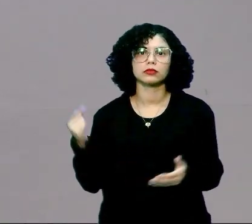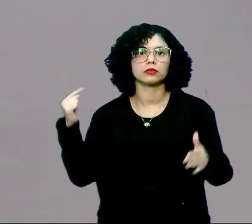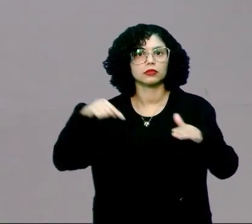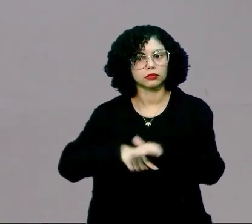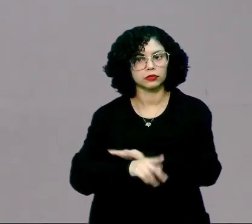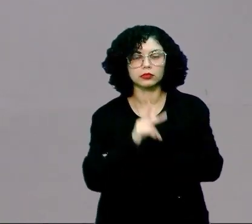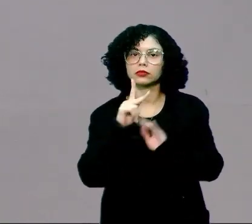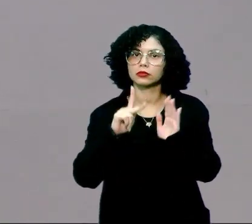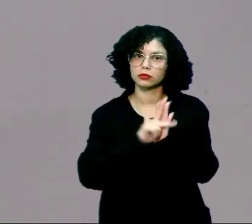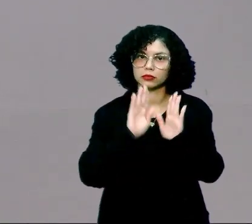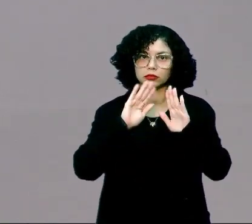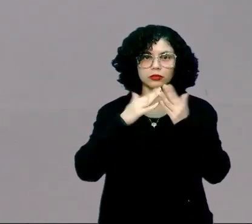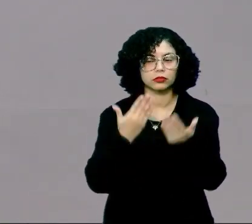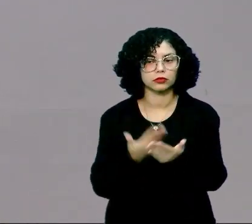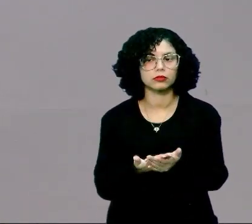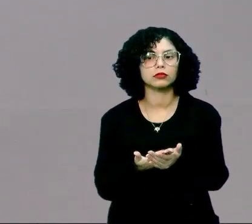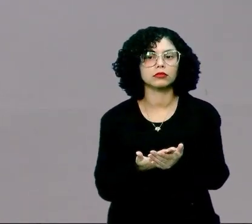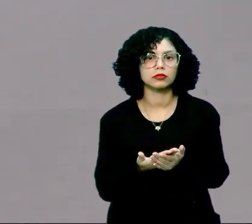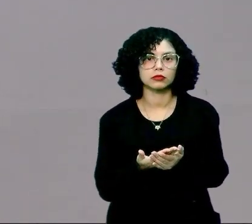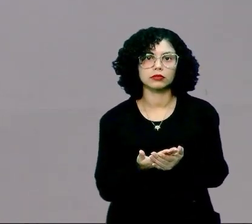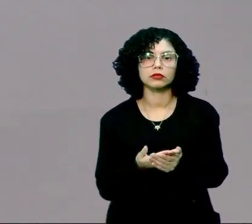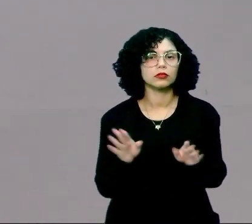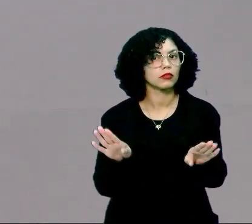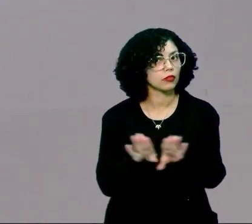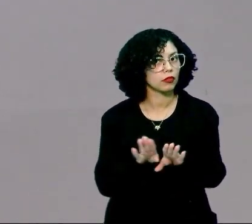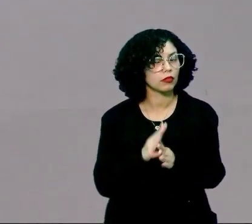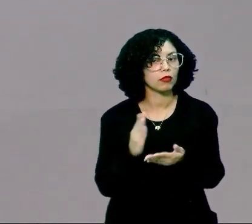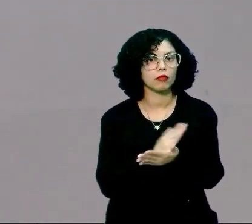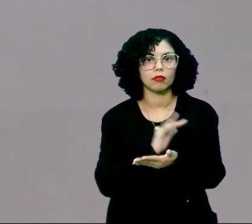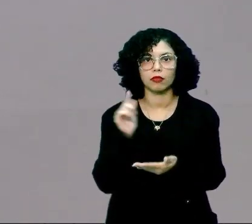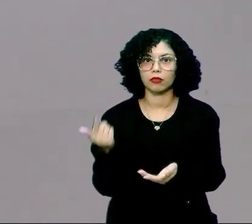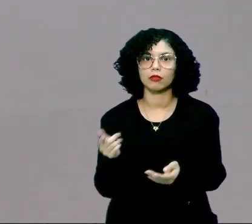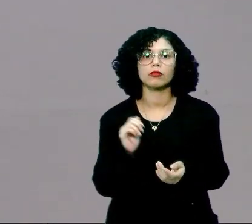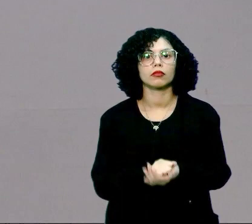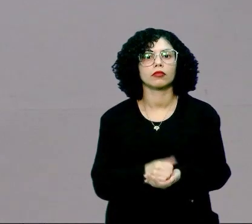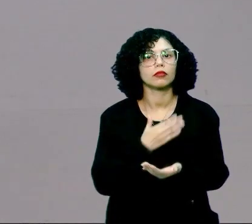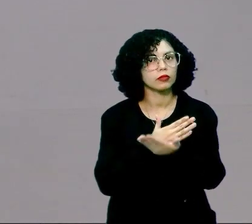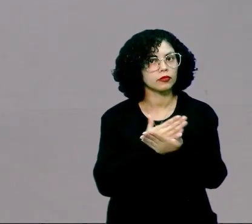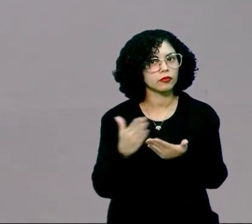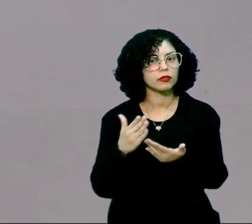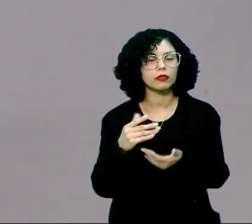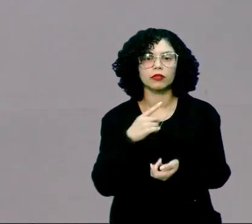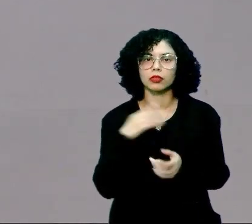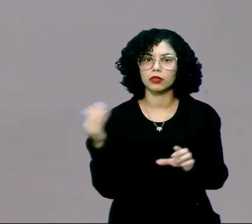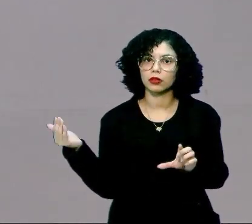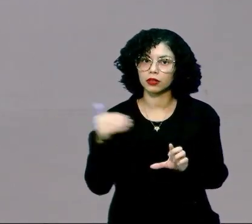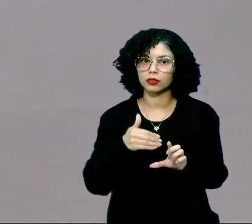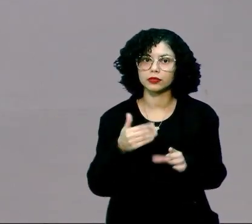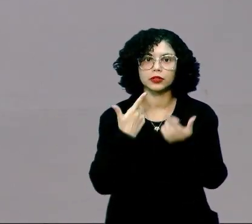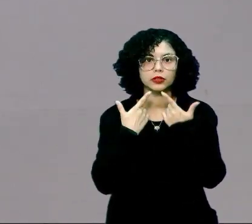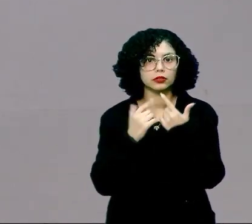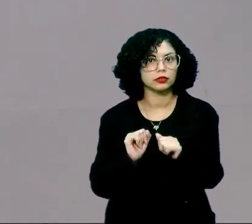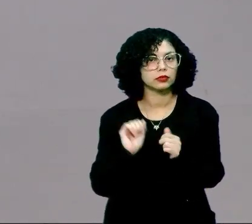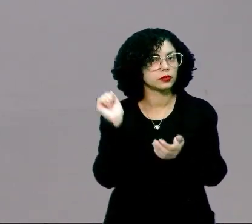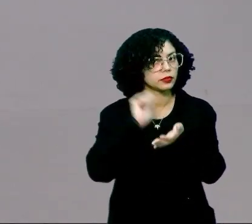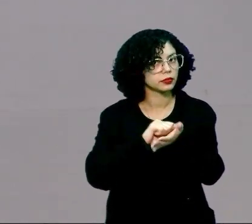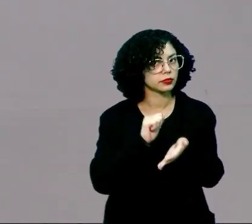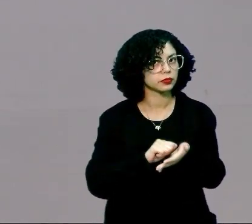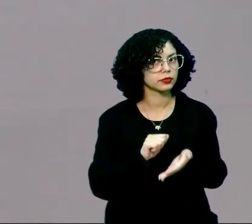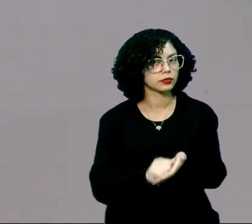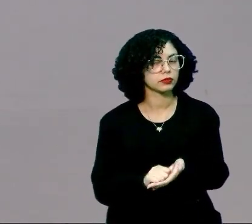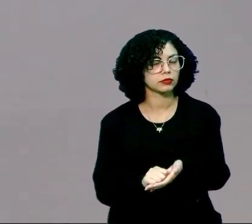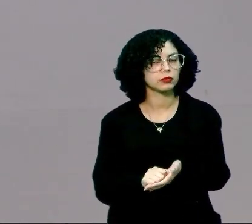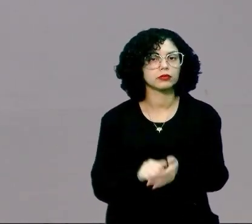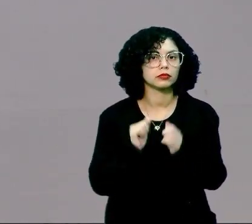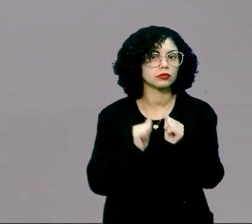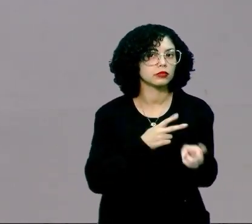inserida no ambiente escolar ou por alguma outra forma, ela começa a ter acesso à língua escrita. Então, a